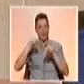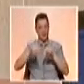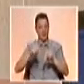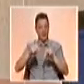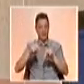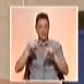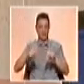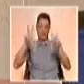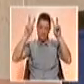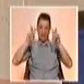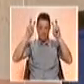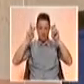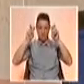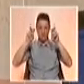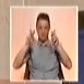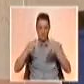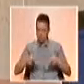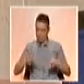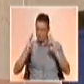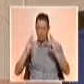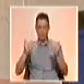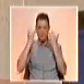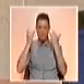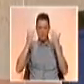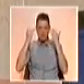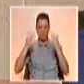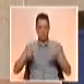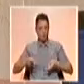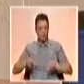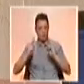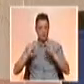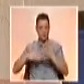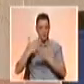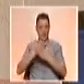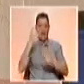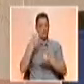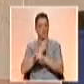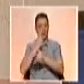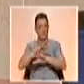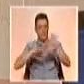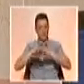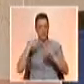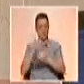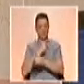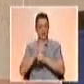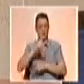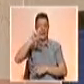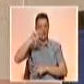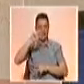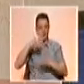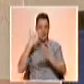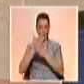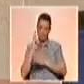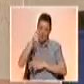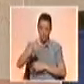estas matérias e, portanto, disponibilizando informação, sugerindo atividades. Às vezes também nos dirigimos à